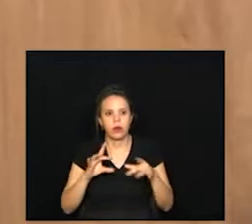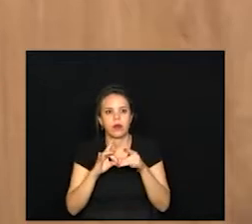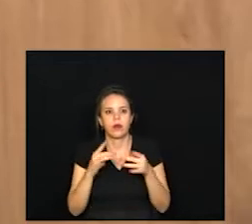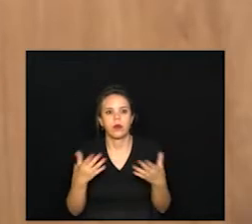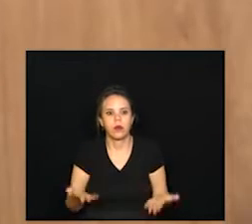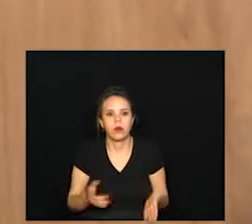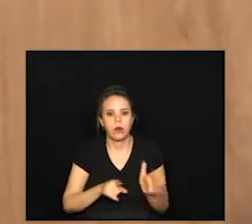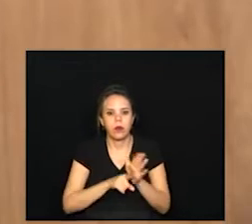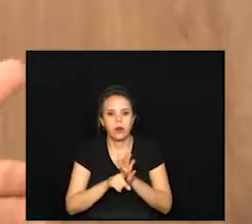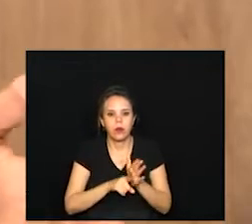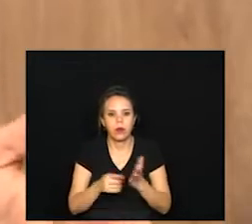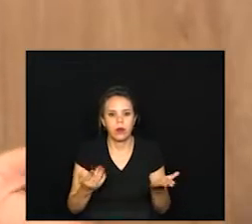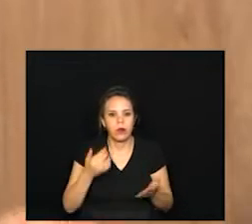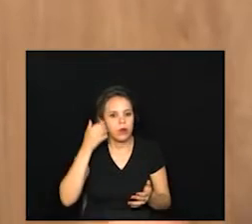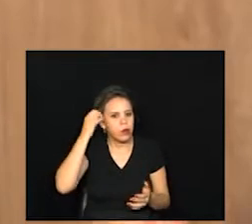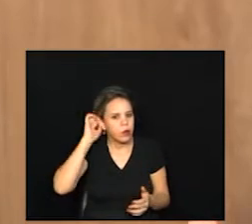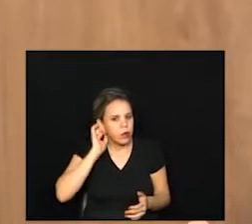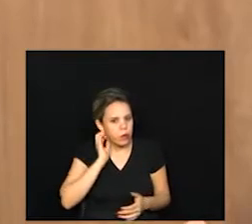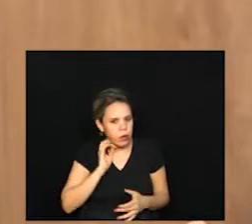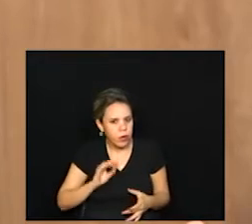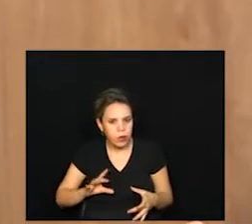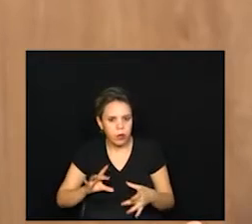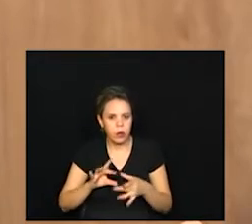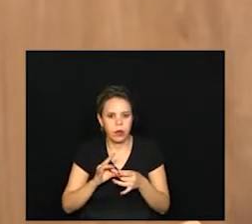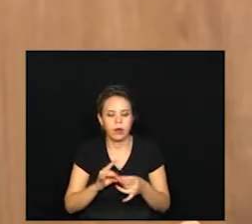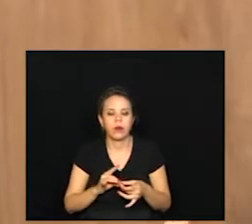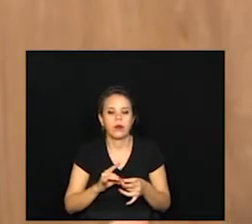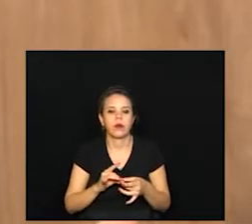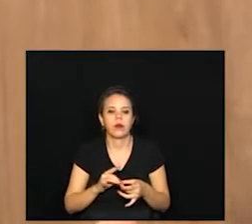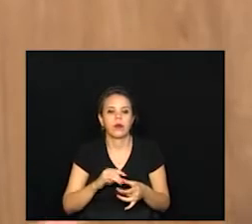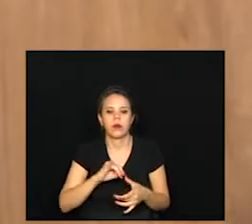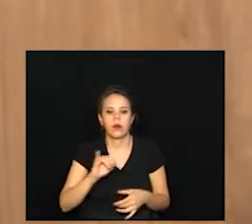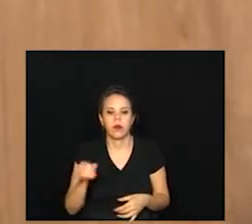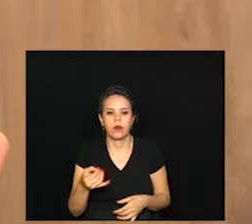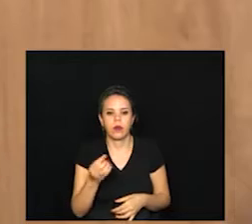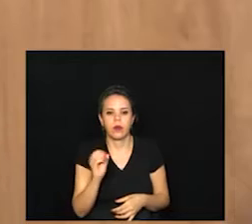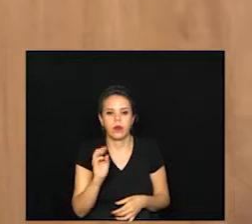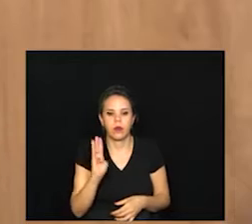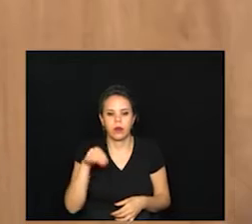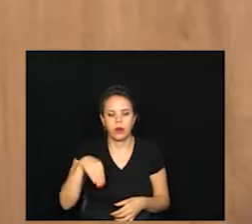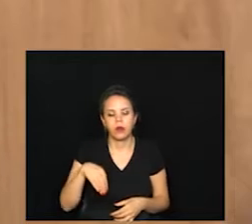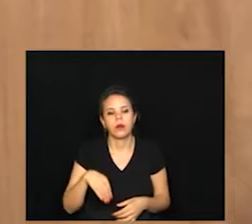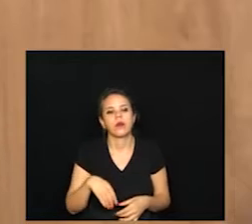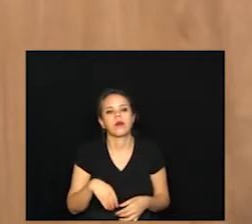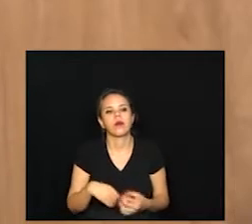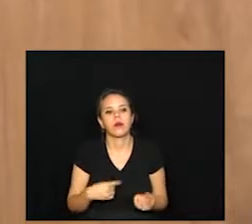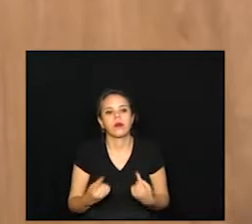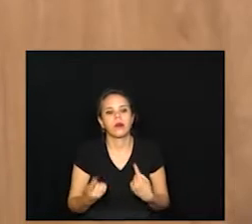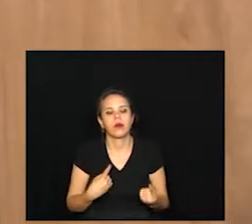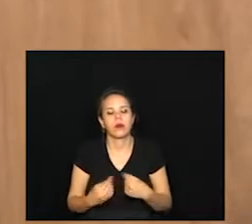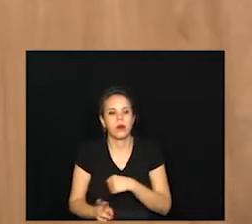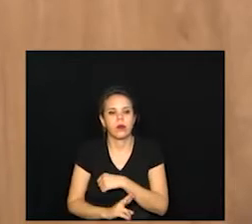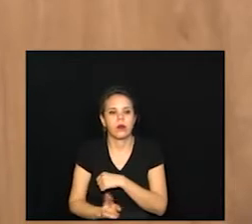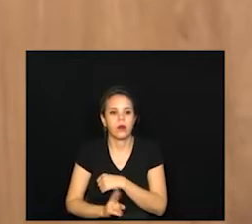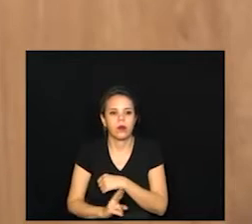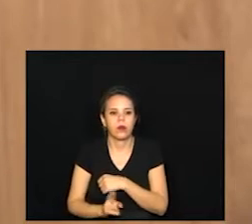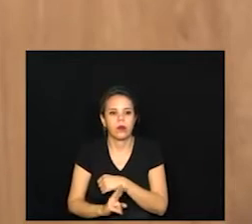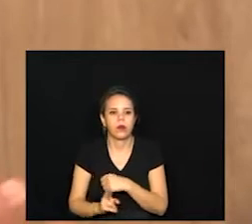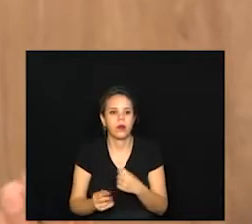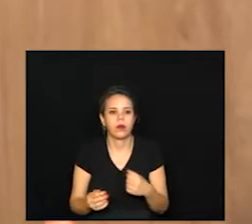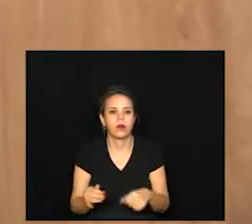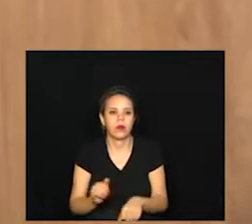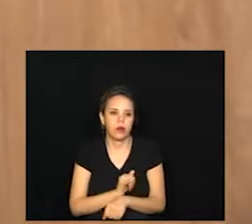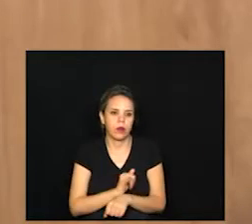os estudos agora para a ligação da John Boy Dunlop seria mais pela Adalberto Panzan. É uma das